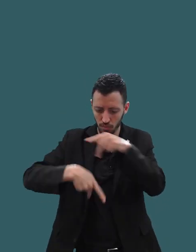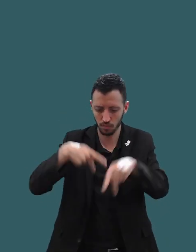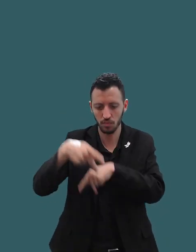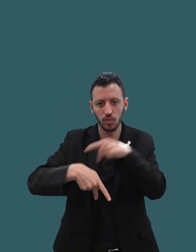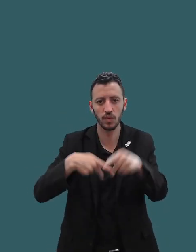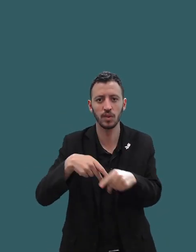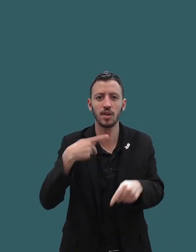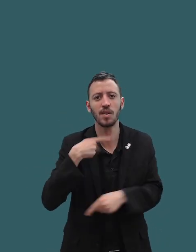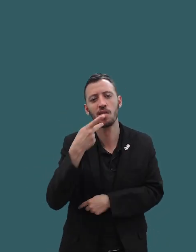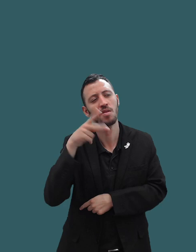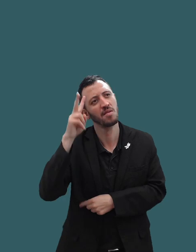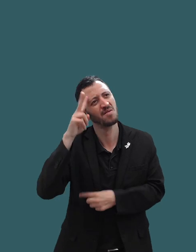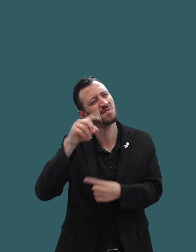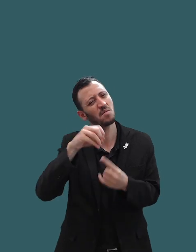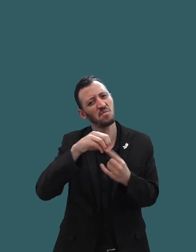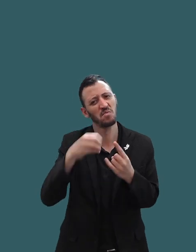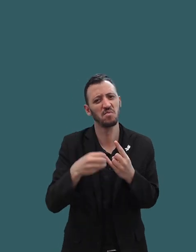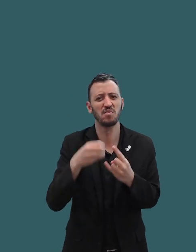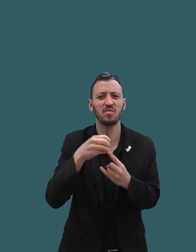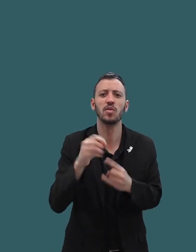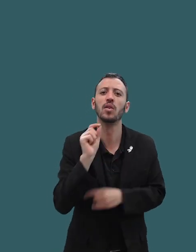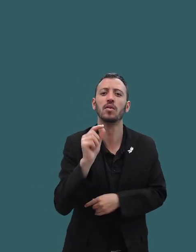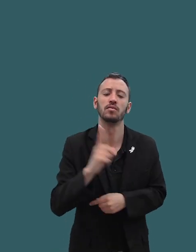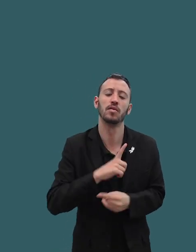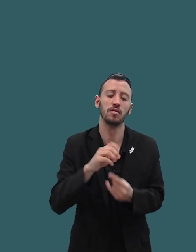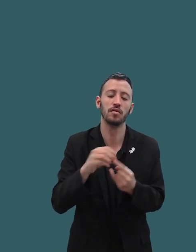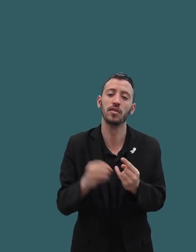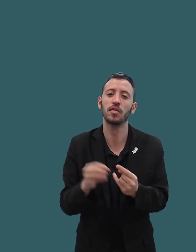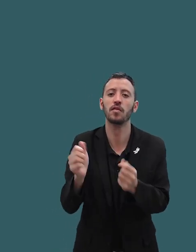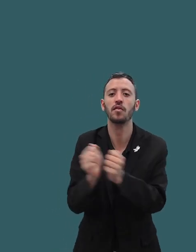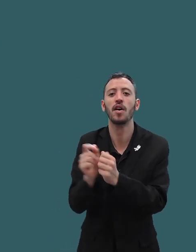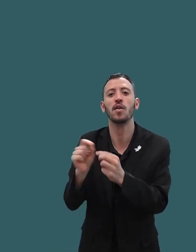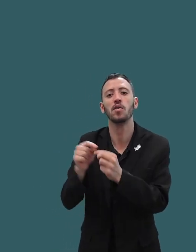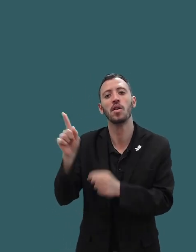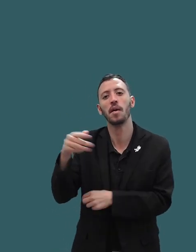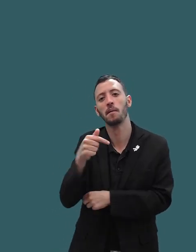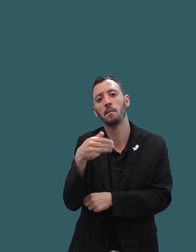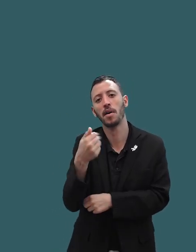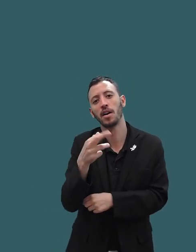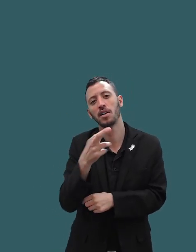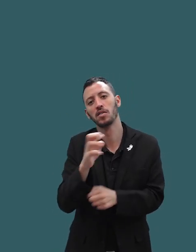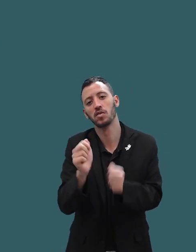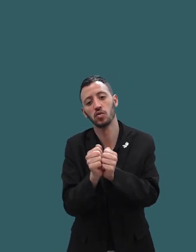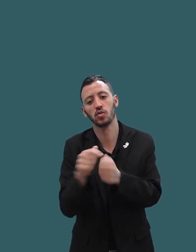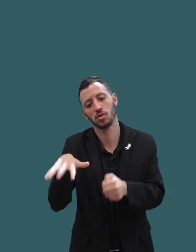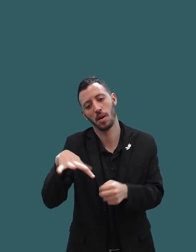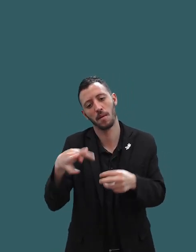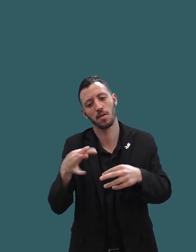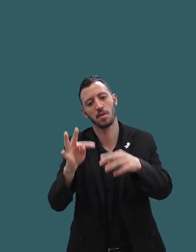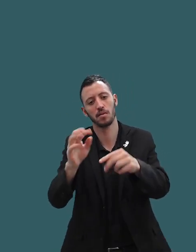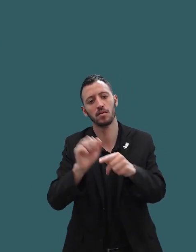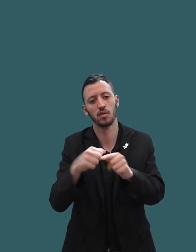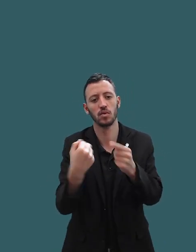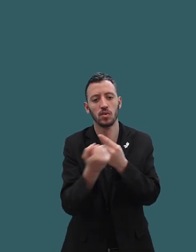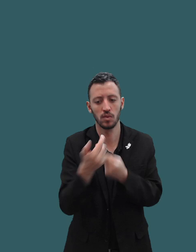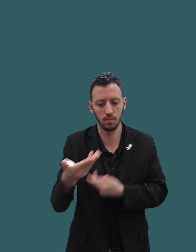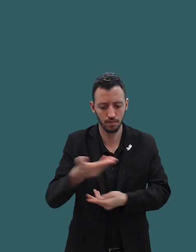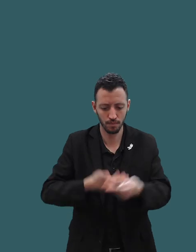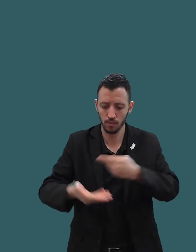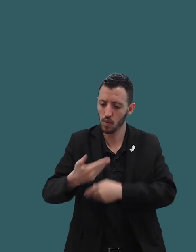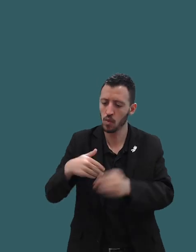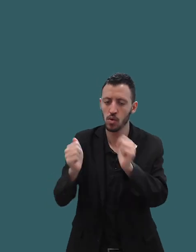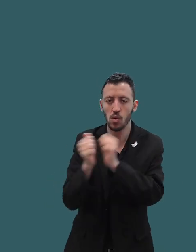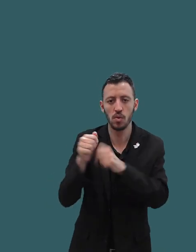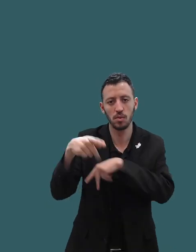e da Fiocruz. Quer dizer, o que, que a Fiocruz faz na Maré? Trabalha tecnologias sociais. Ouve o povo, discute com o